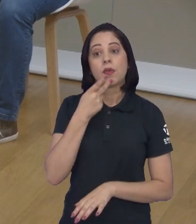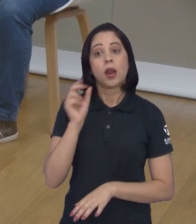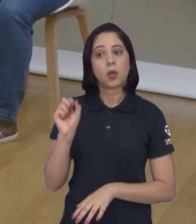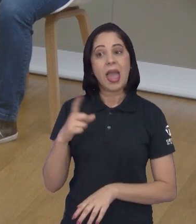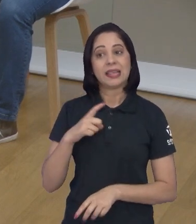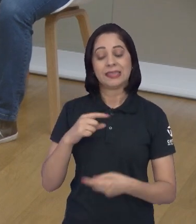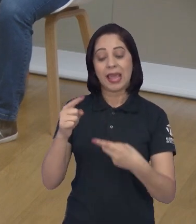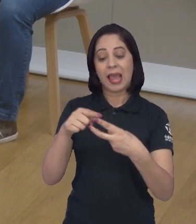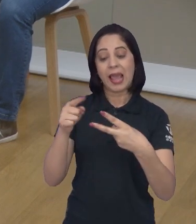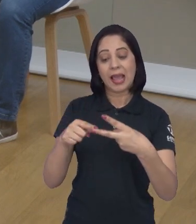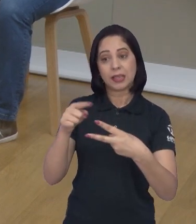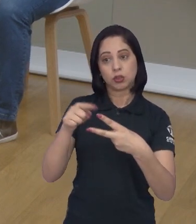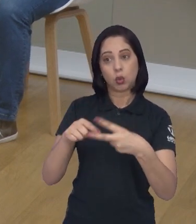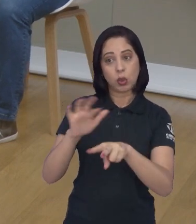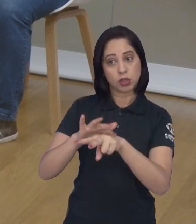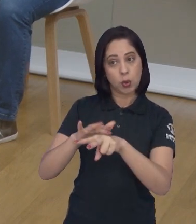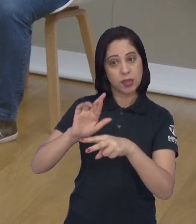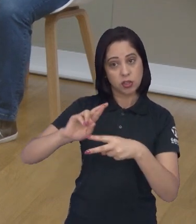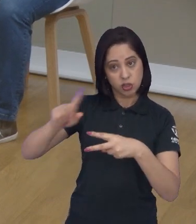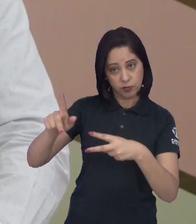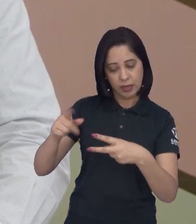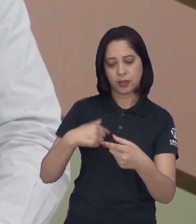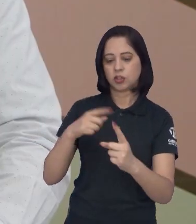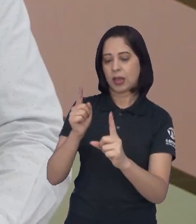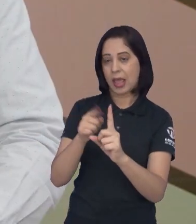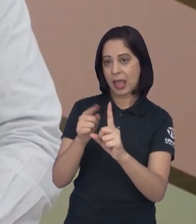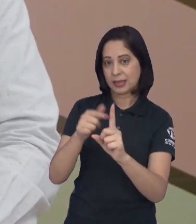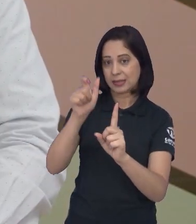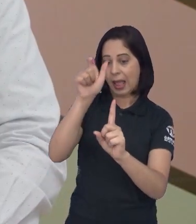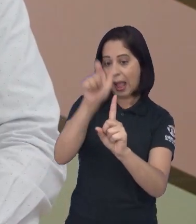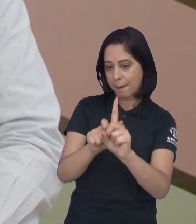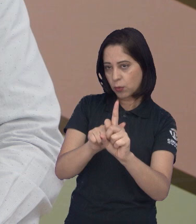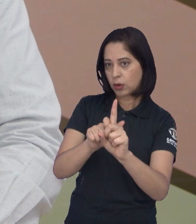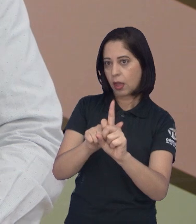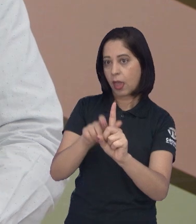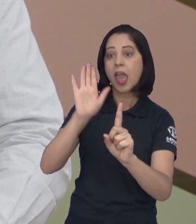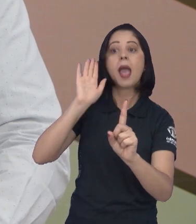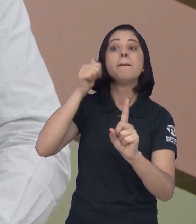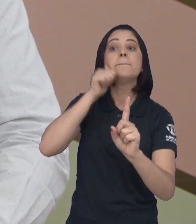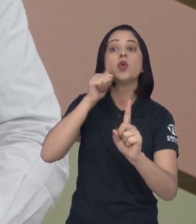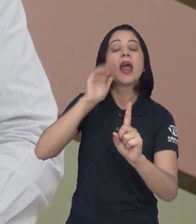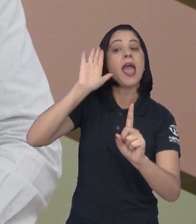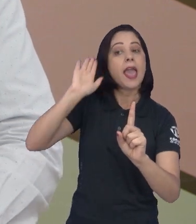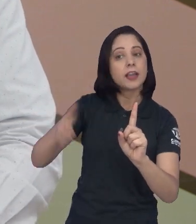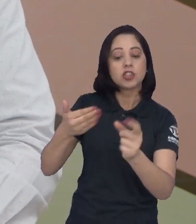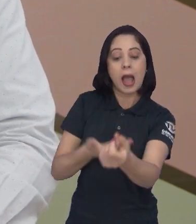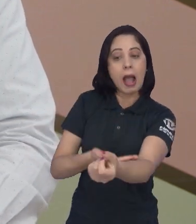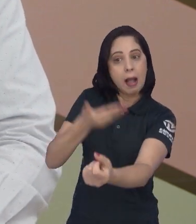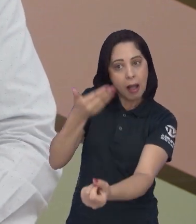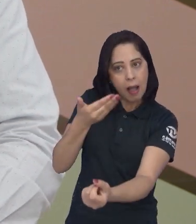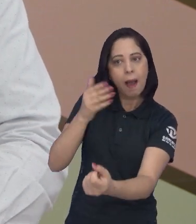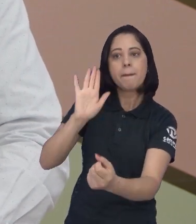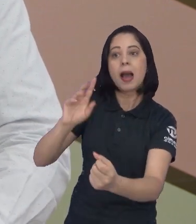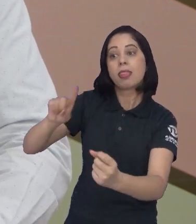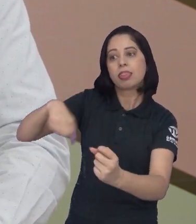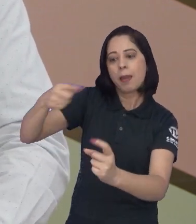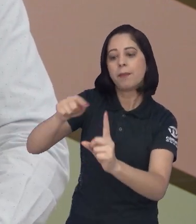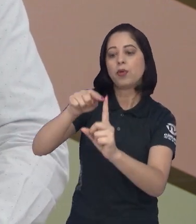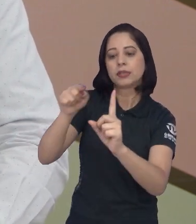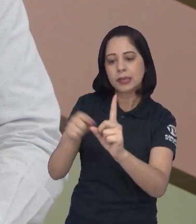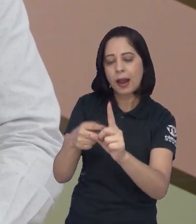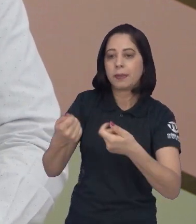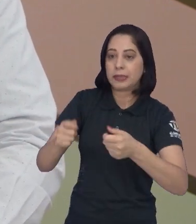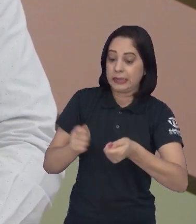duas doenças completamente diferentes existe a mulher hipertensa e que durante a gravidez vai ter que fazer um